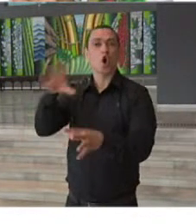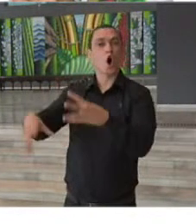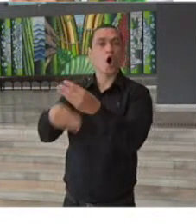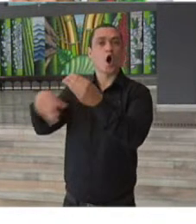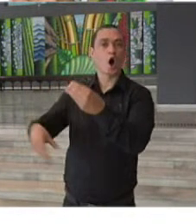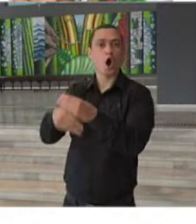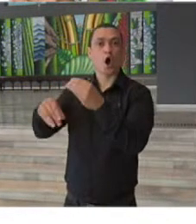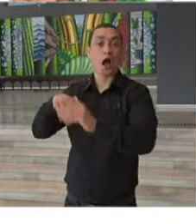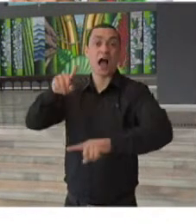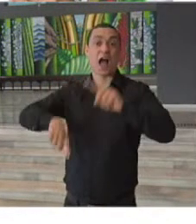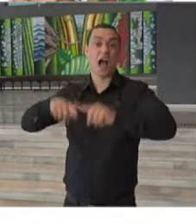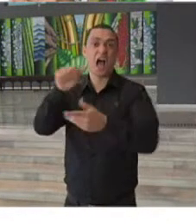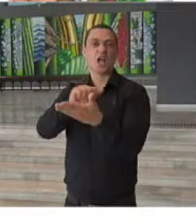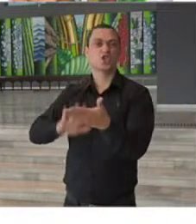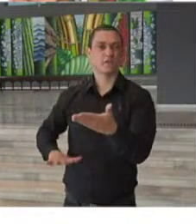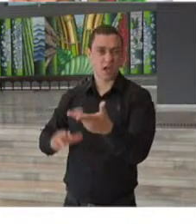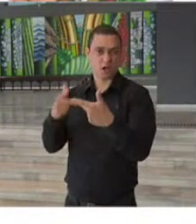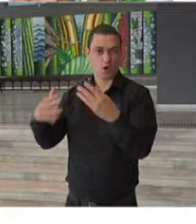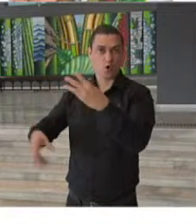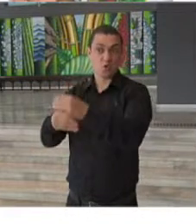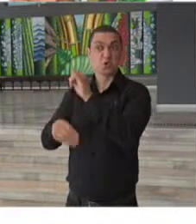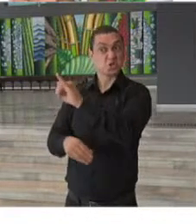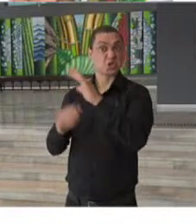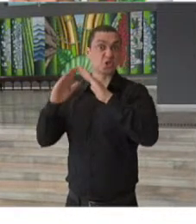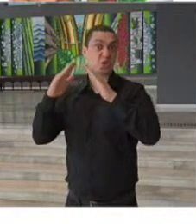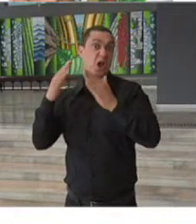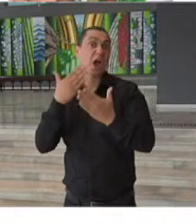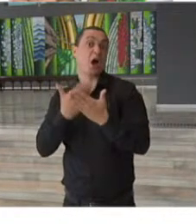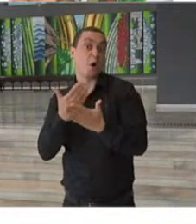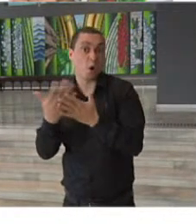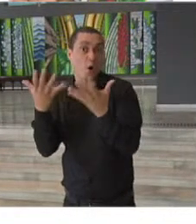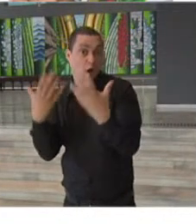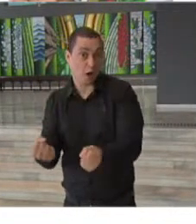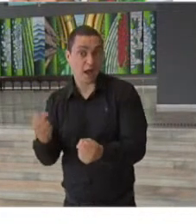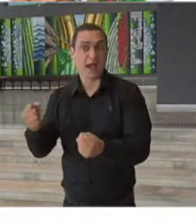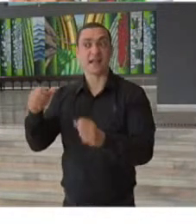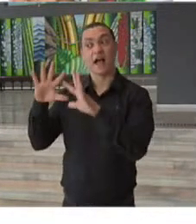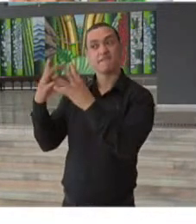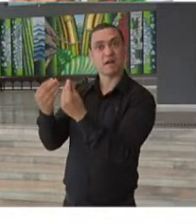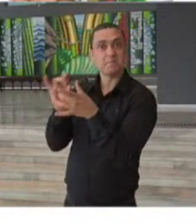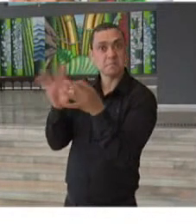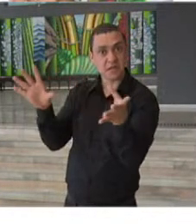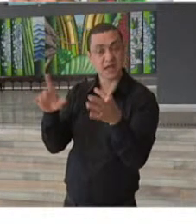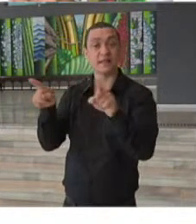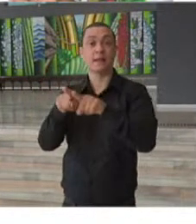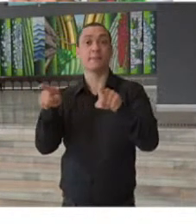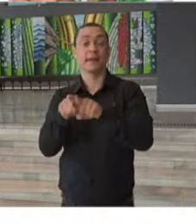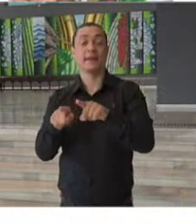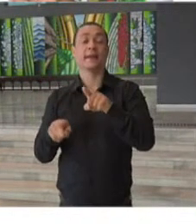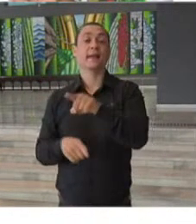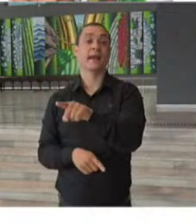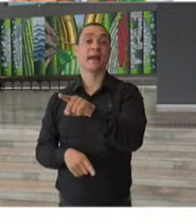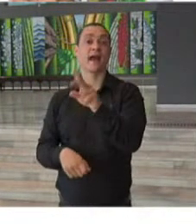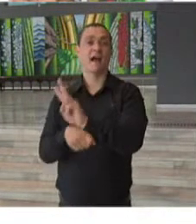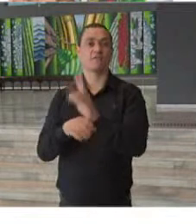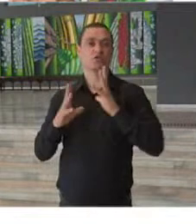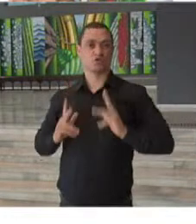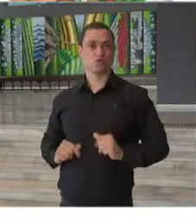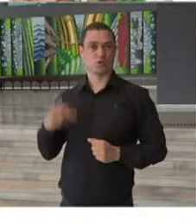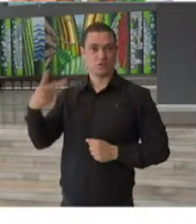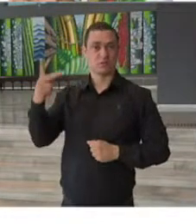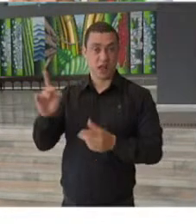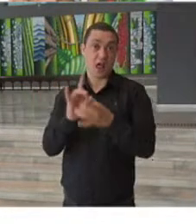extracurriculares, caso seja o desejo da escola, da família e das crianças, e autorizado pela